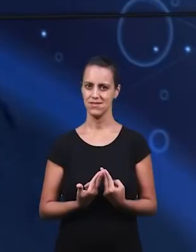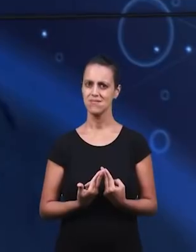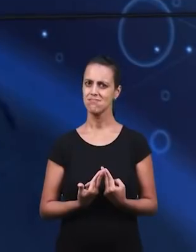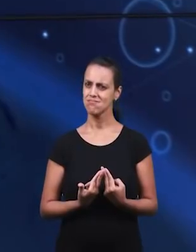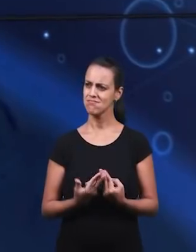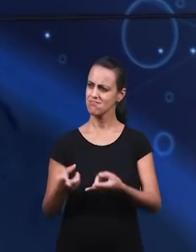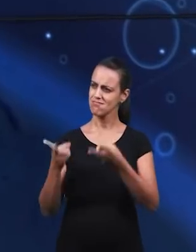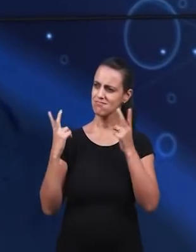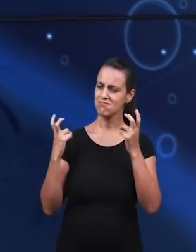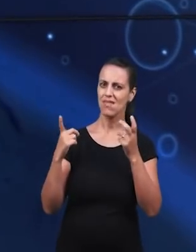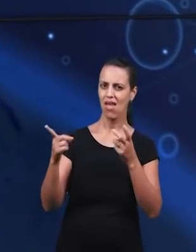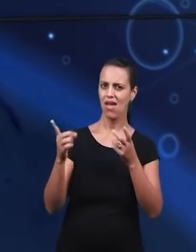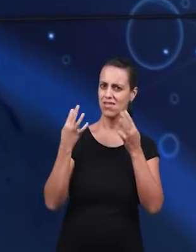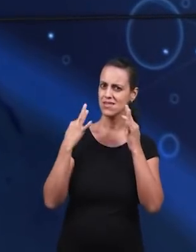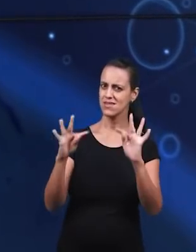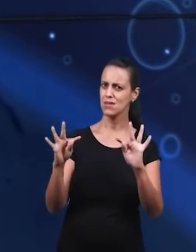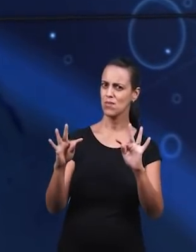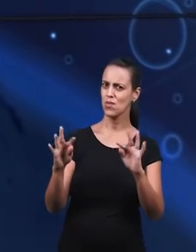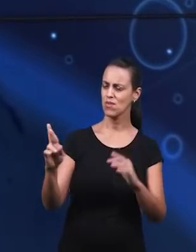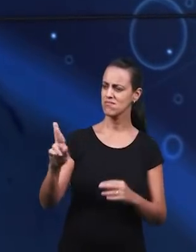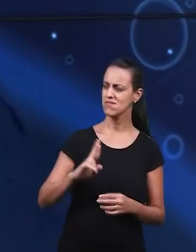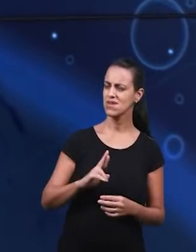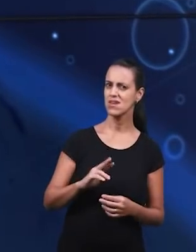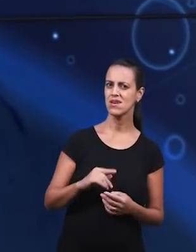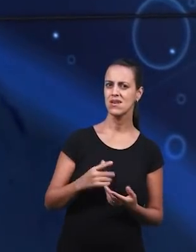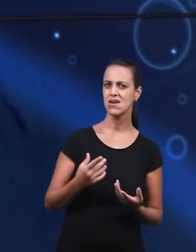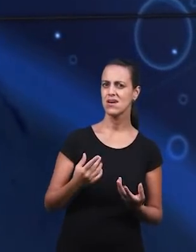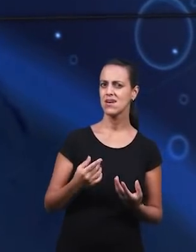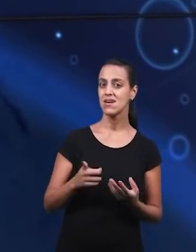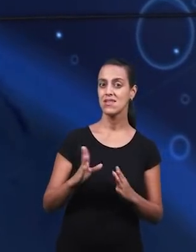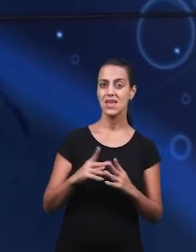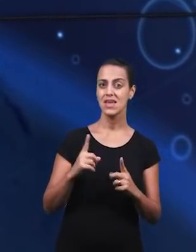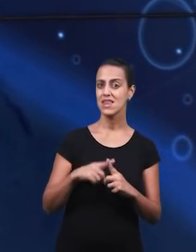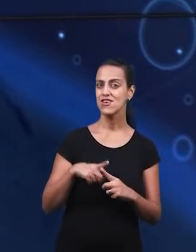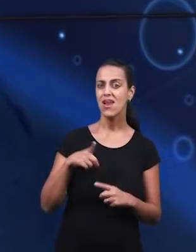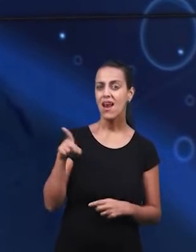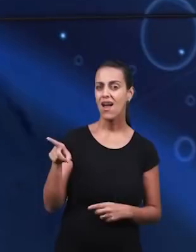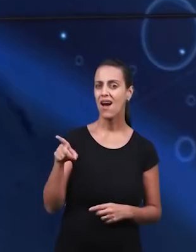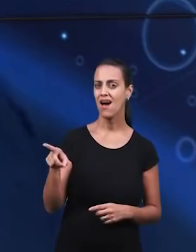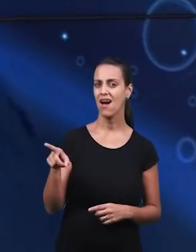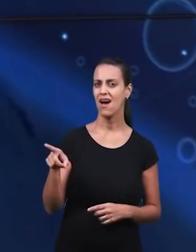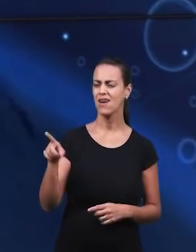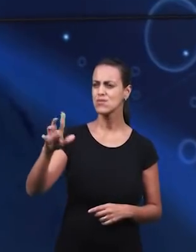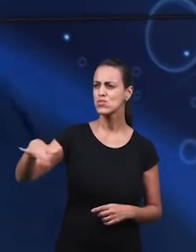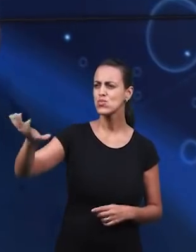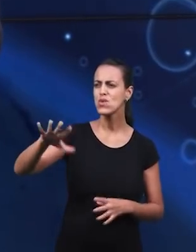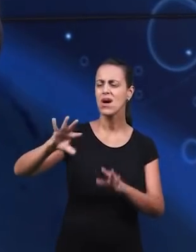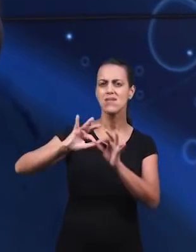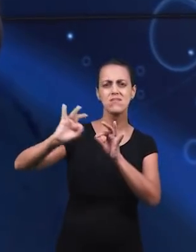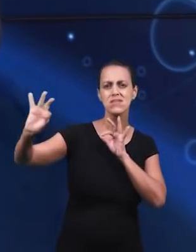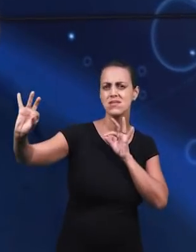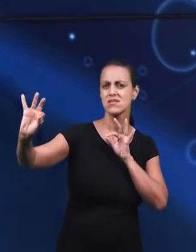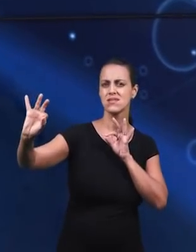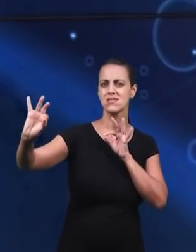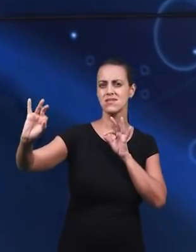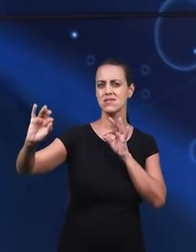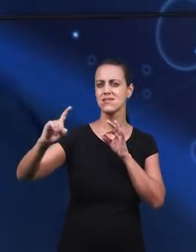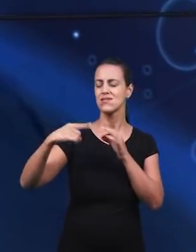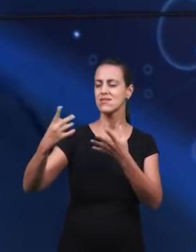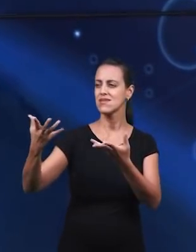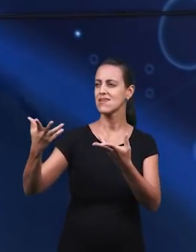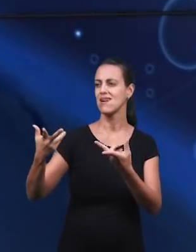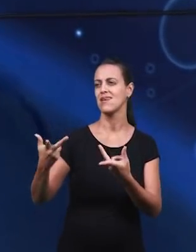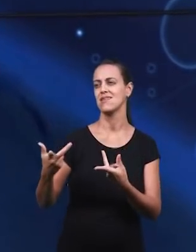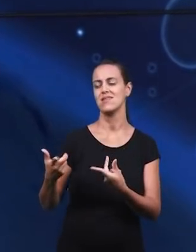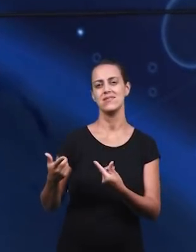nós ouvimos um testemunho desse, vindo de um pastor, de uma igreja naquela região, tão distante, nós ficamos